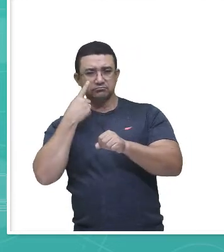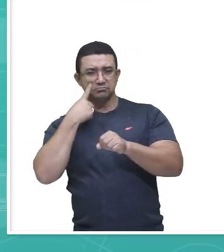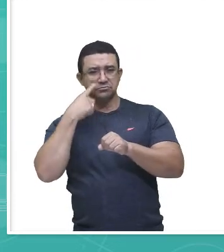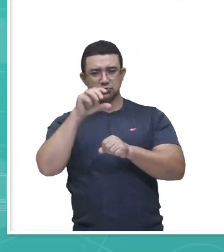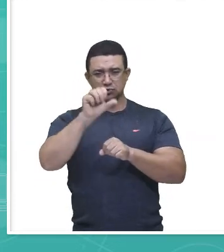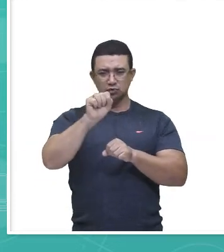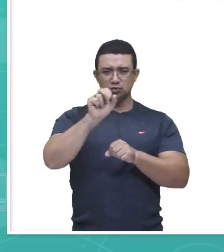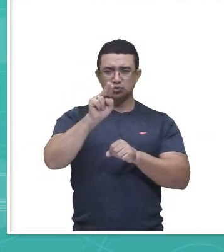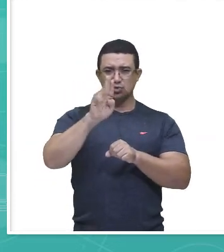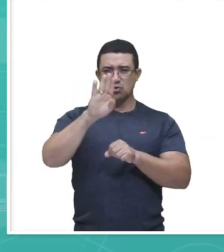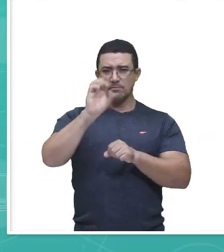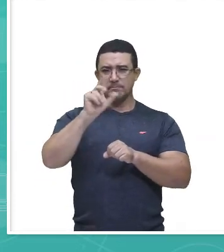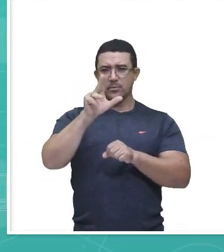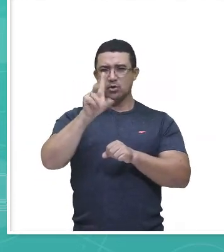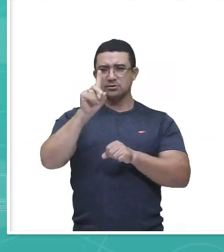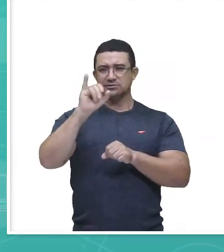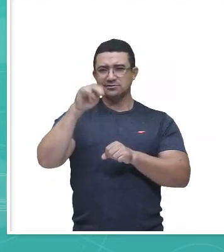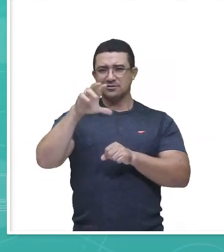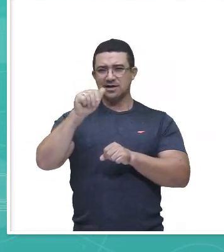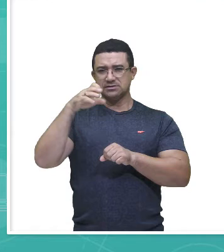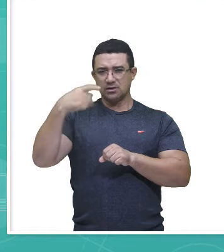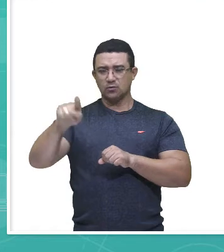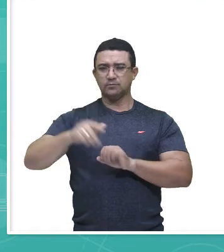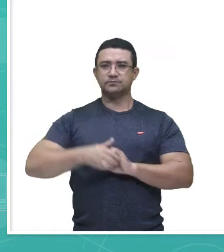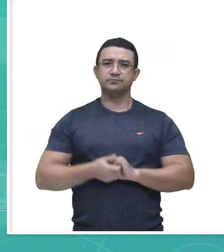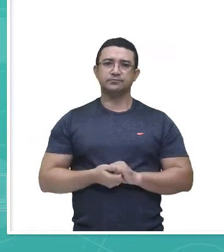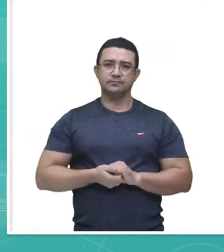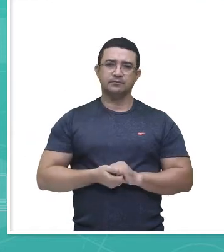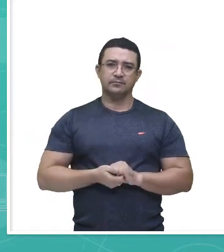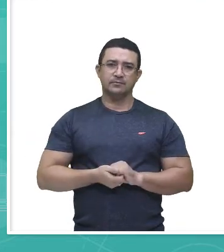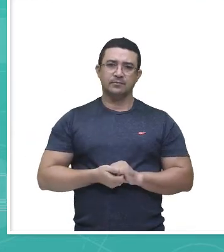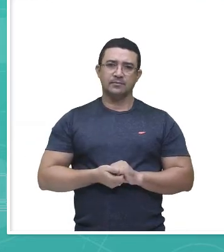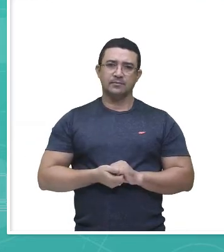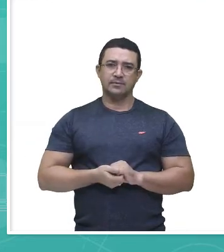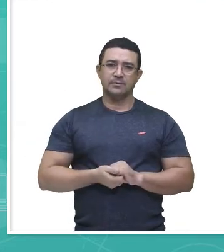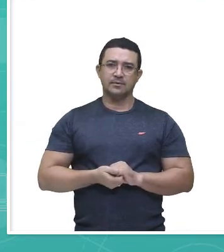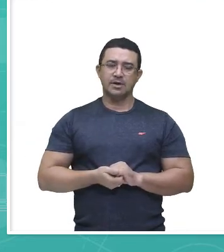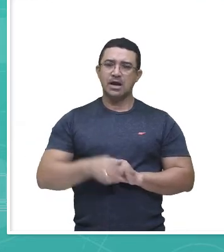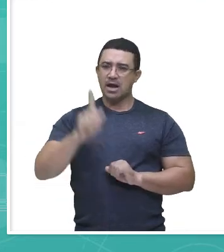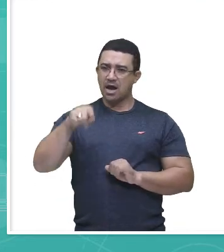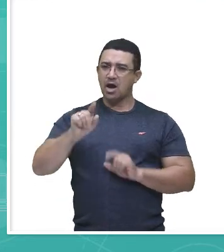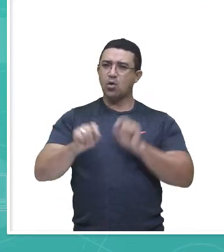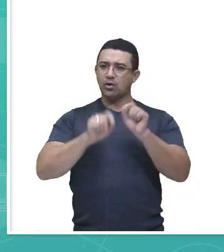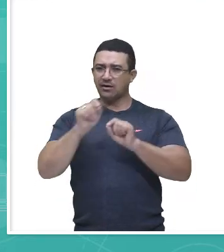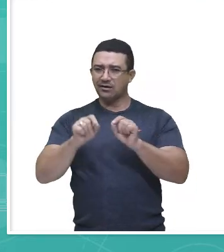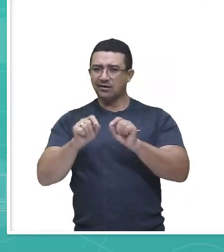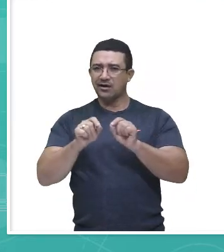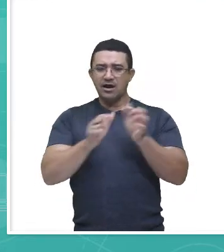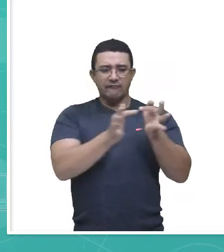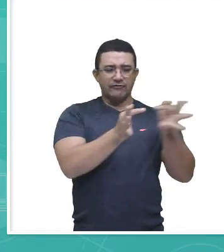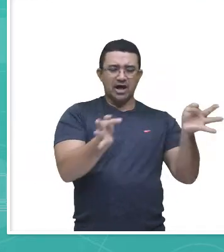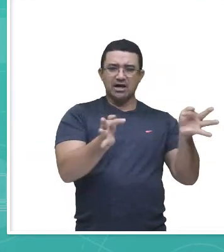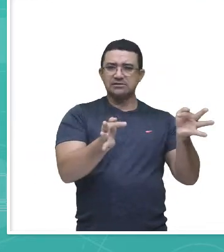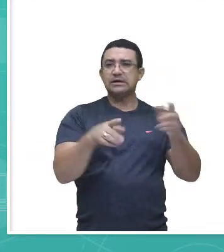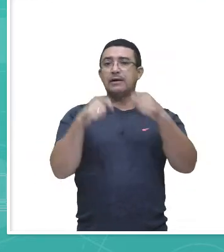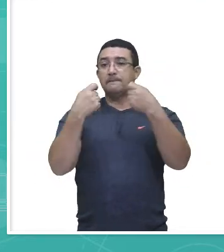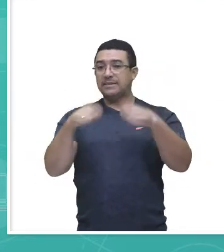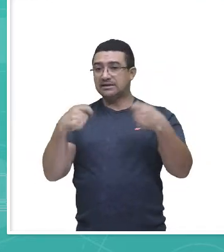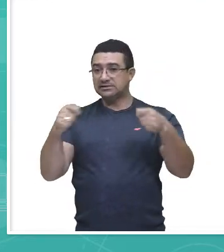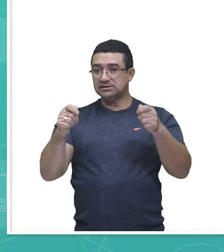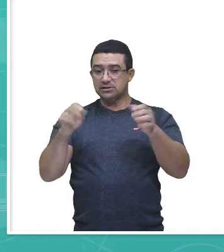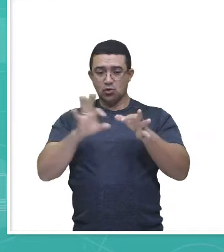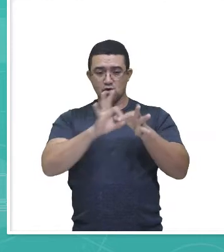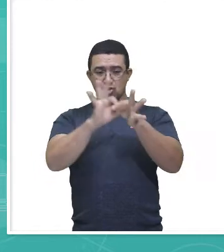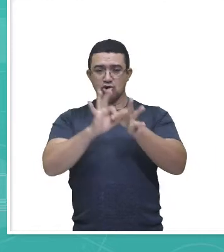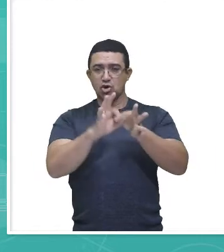de subordinação, já diz, né, tem uma ideia de dependência. Uma vai depender da